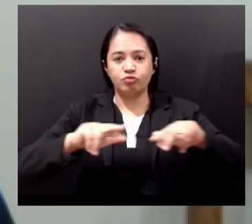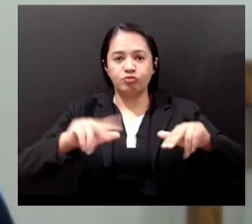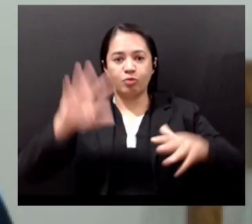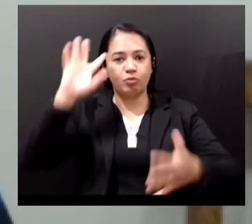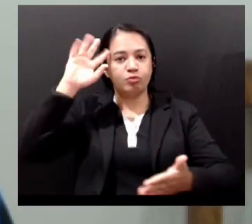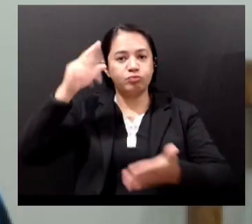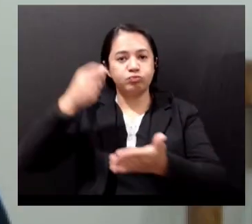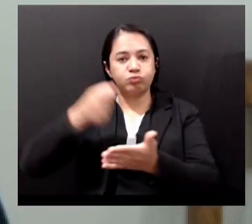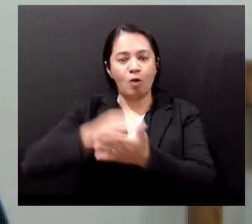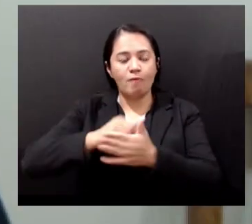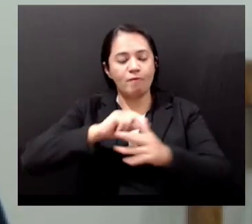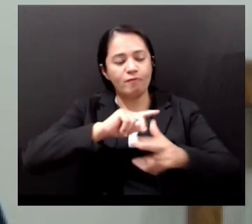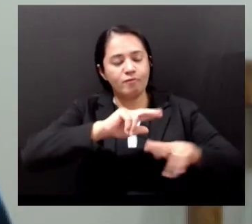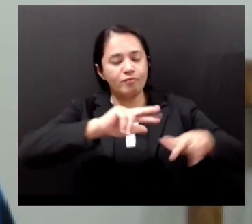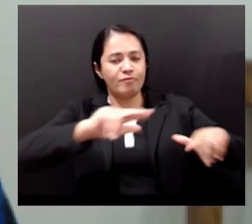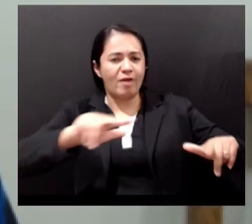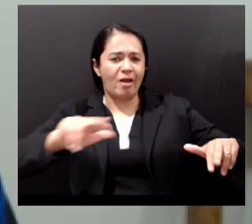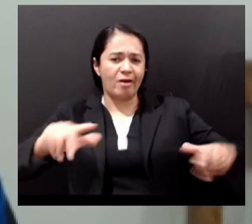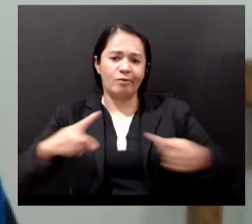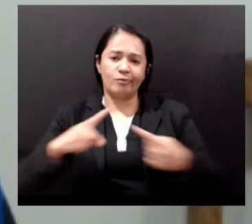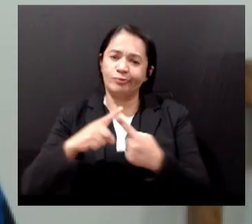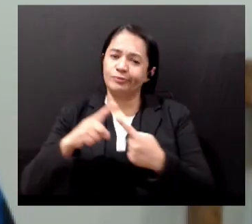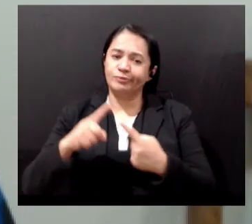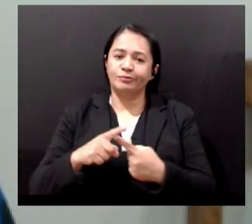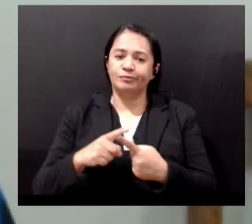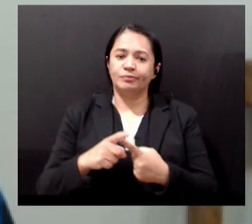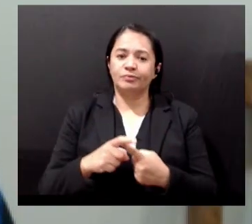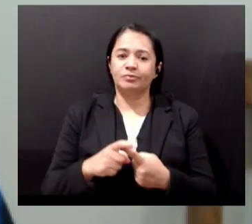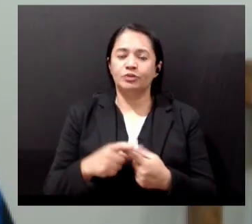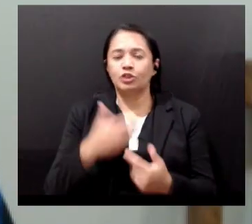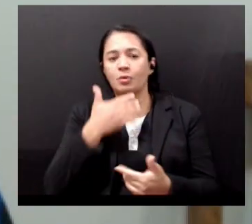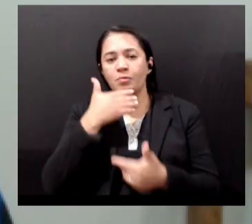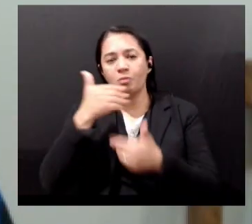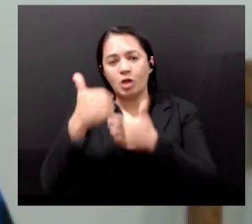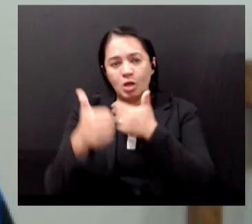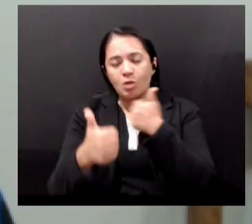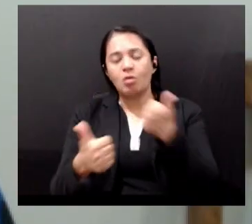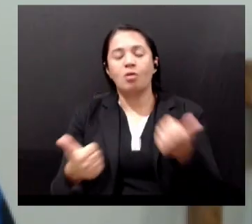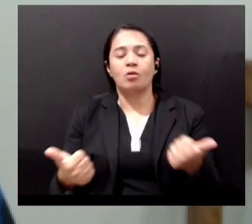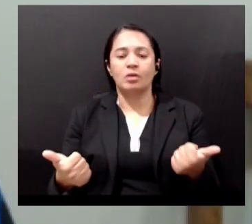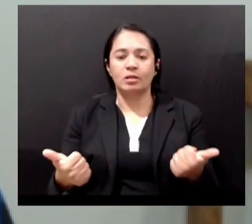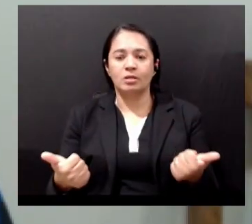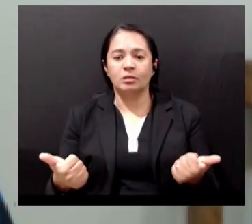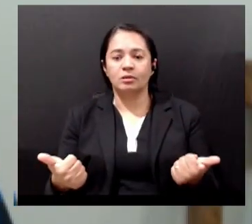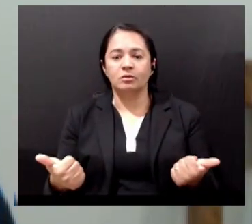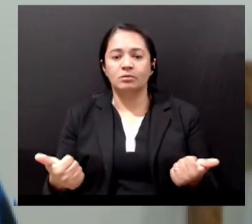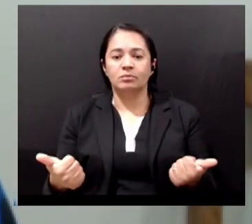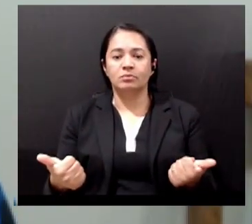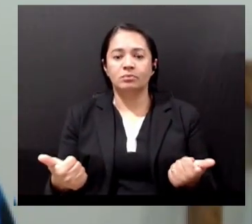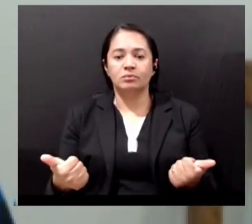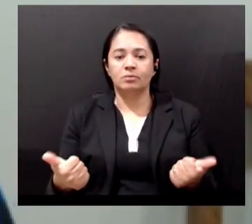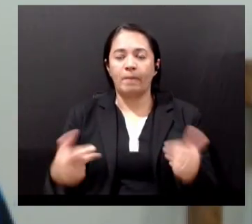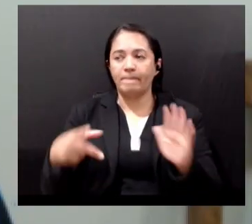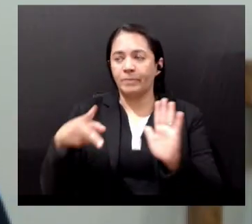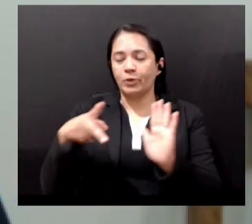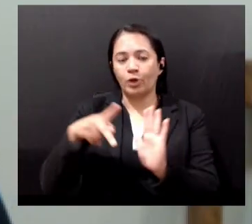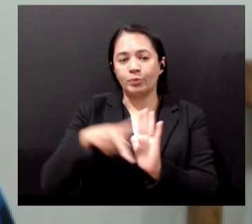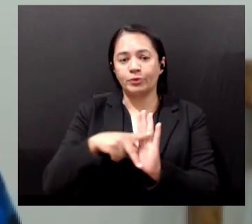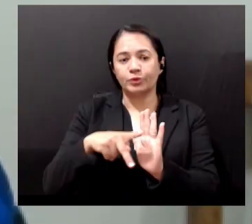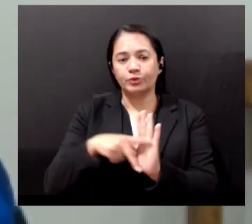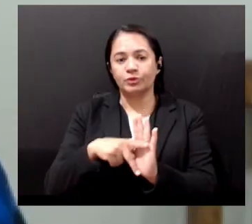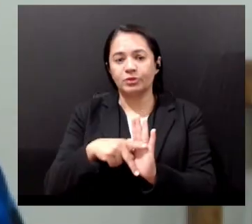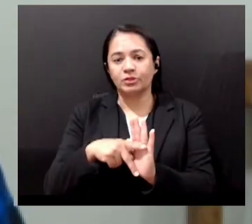diversas soluções de otimização, de melhorias, tanto de